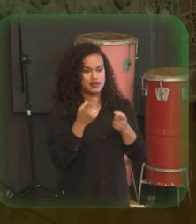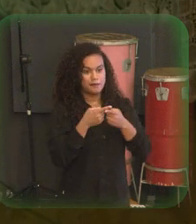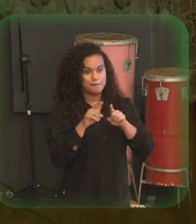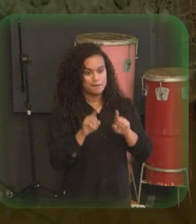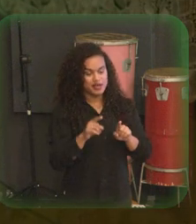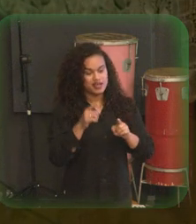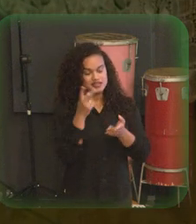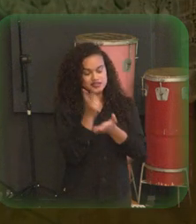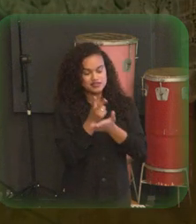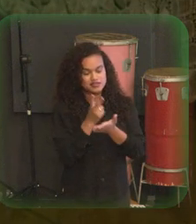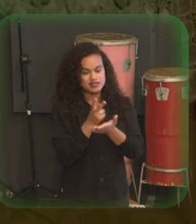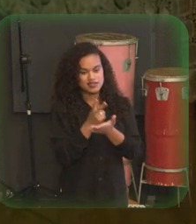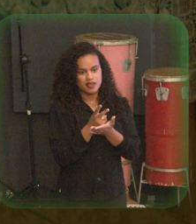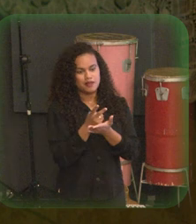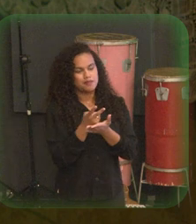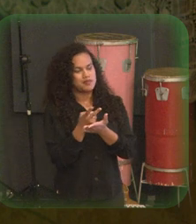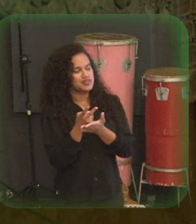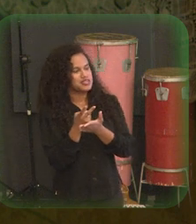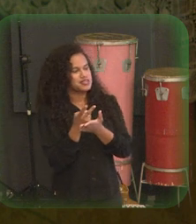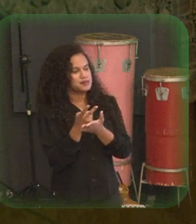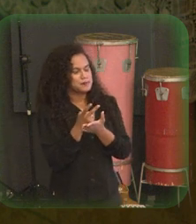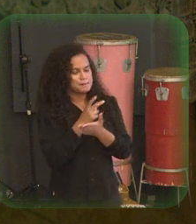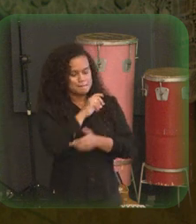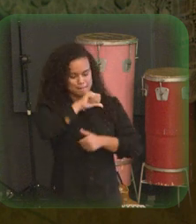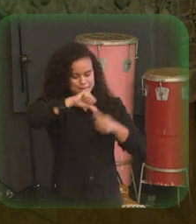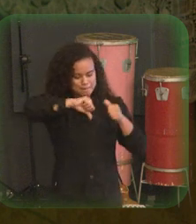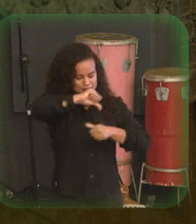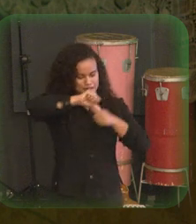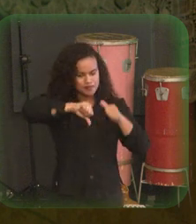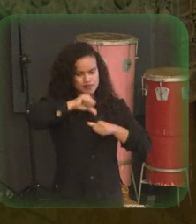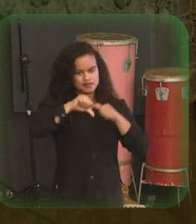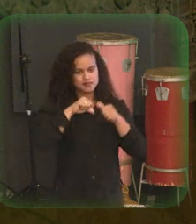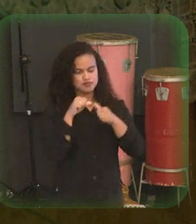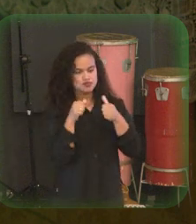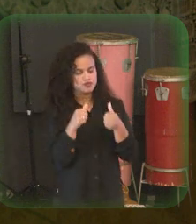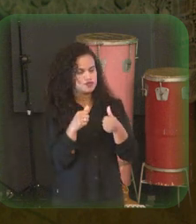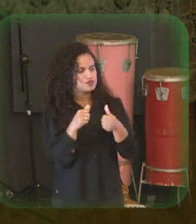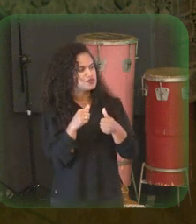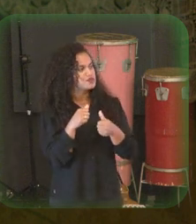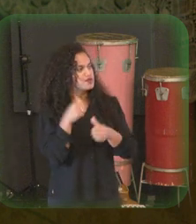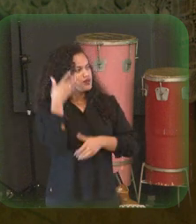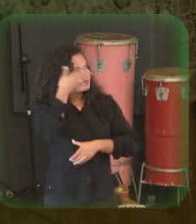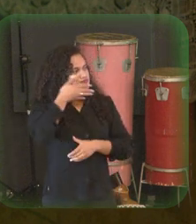eu sempre sou tomado, sempre sou